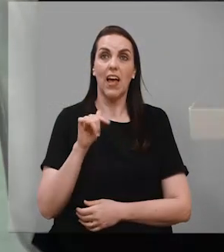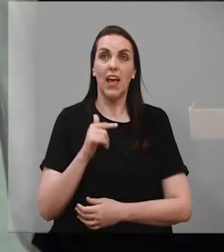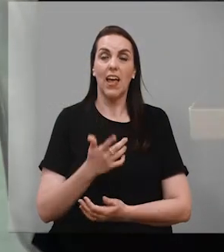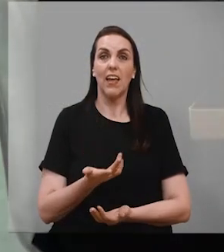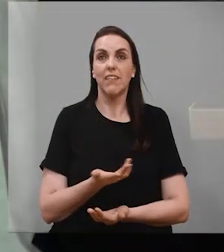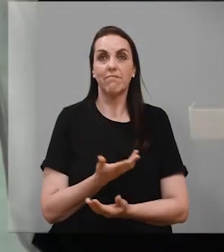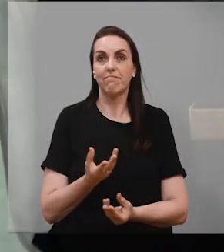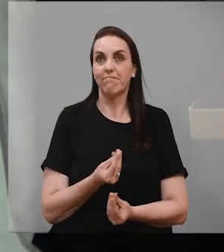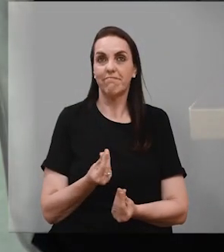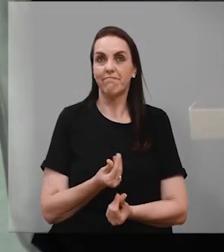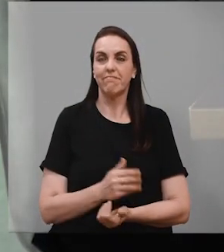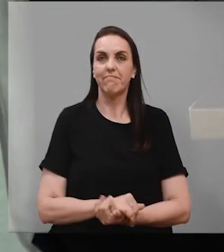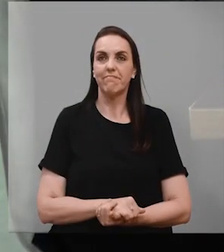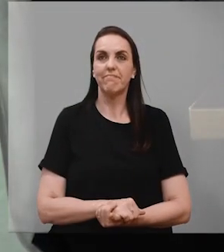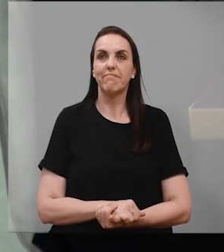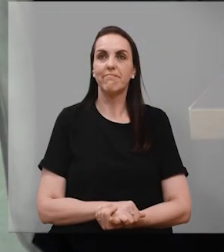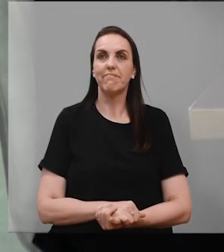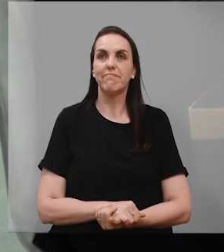momento.